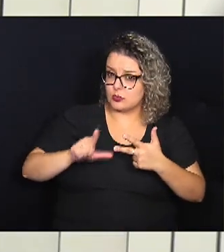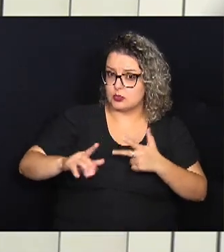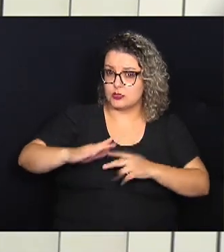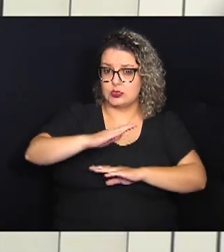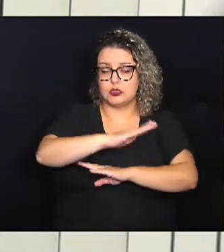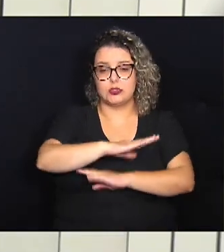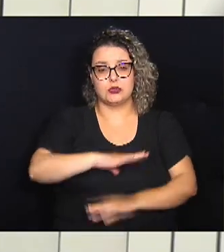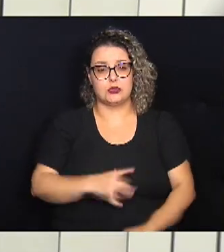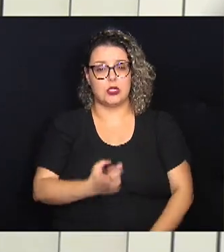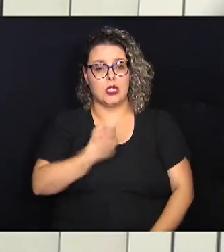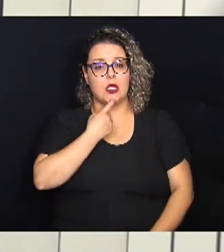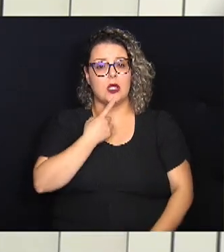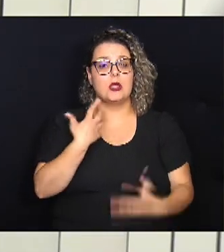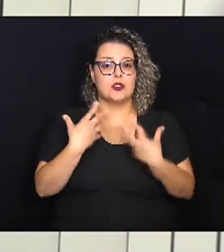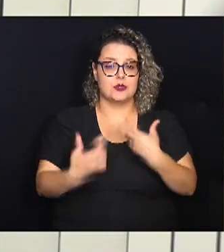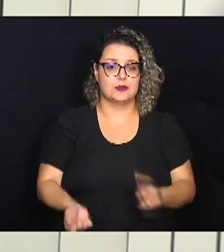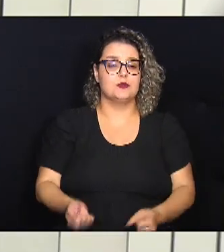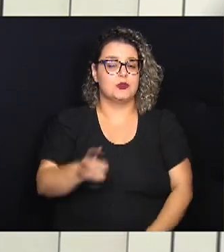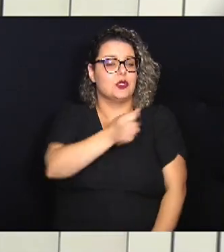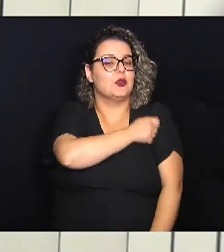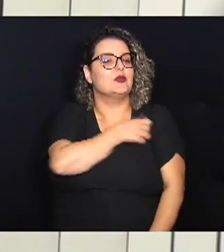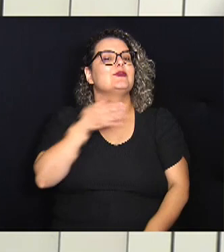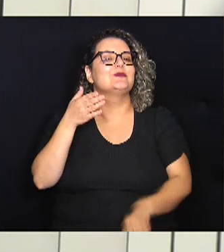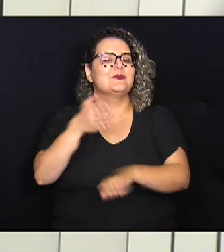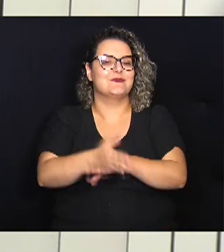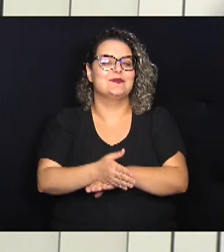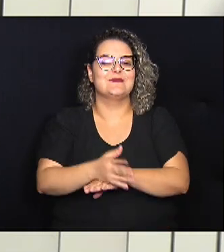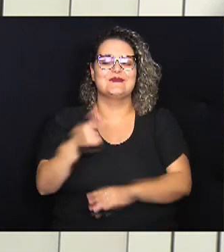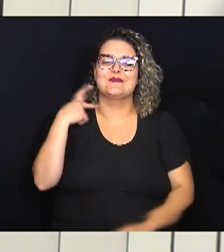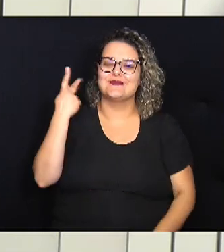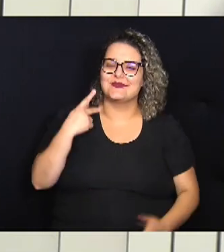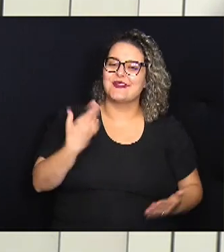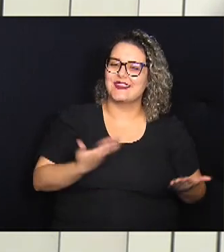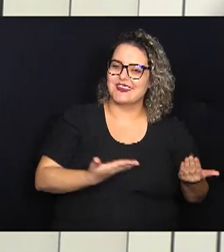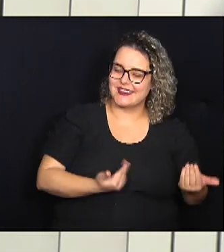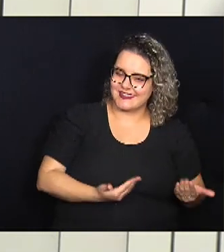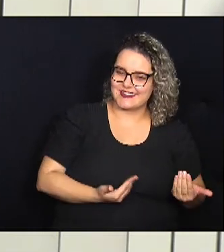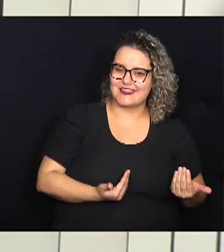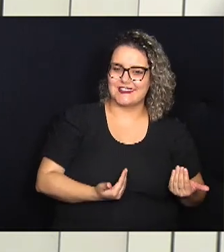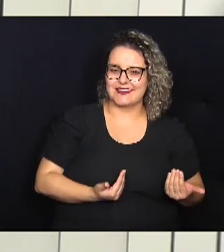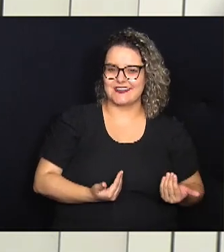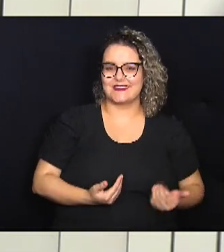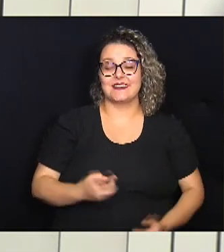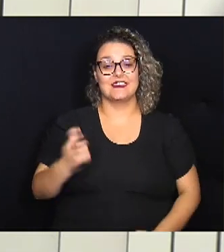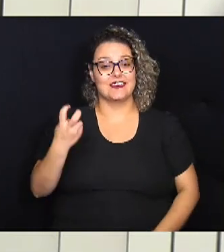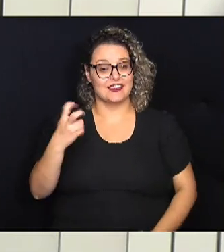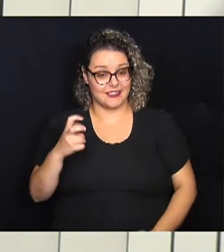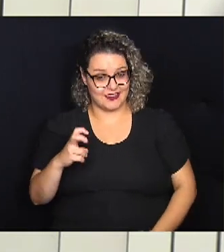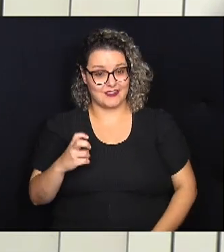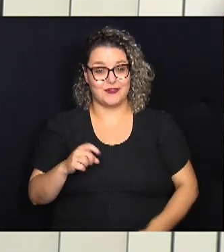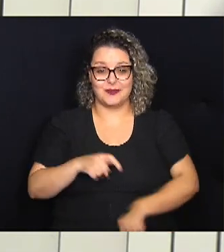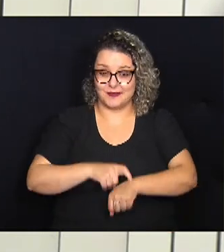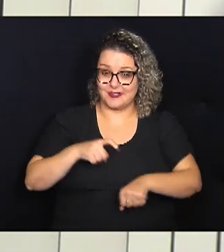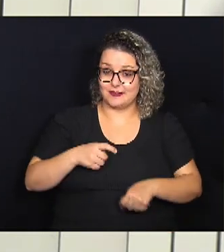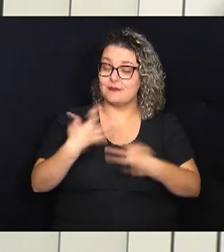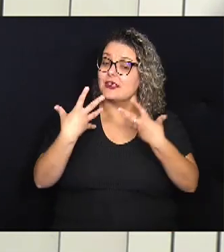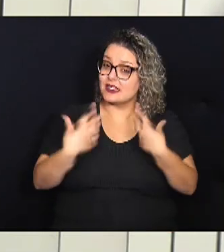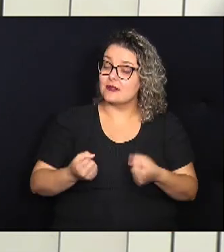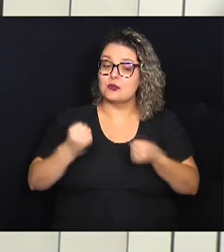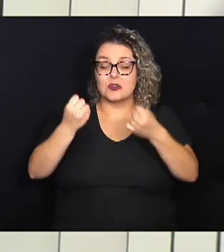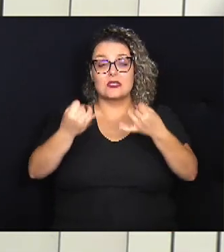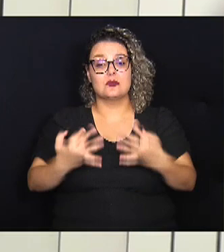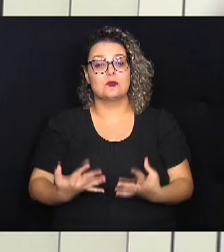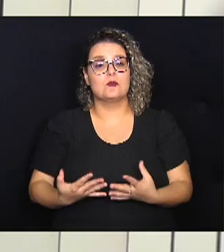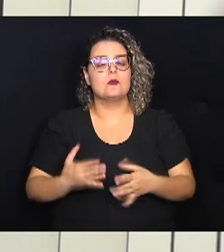recebeu os alunos participantes do Parlamento Jovem, 5ª edição, para receberem orientações sobre